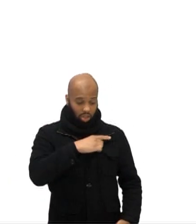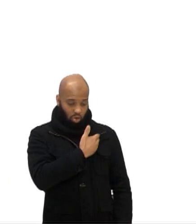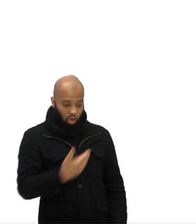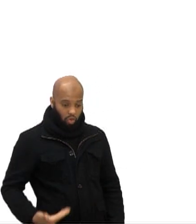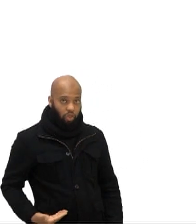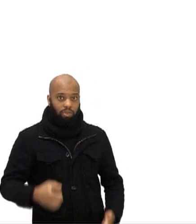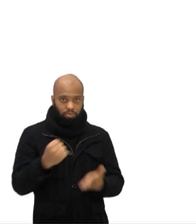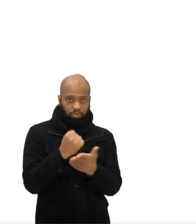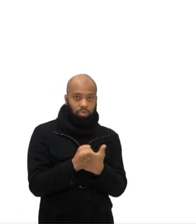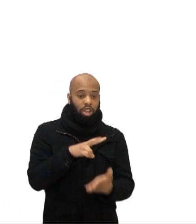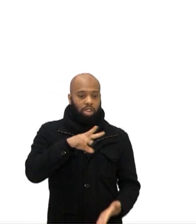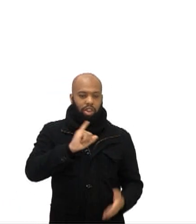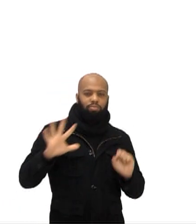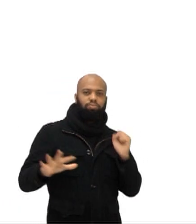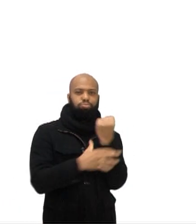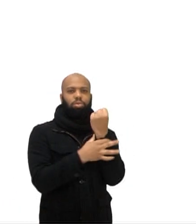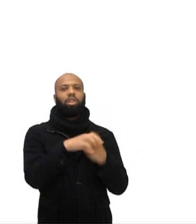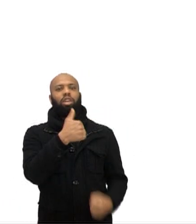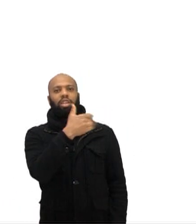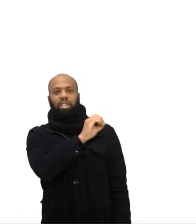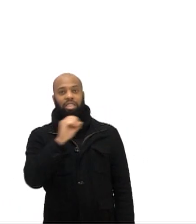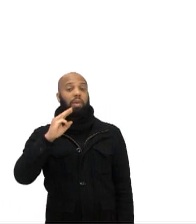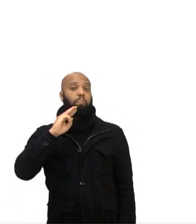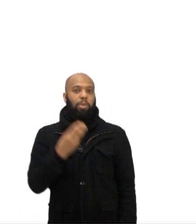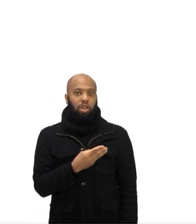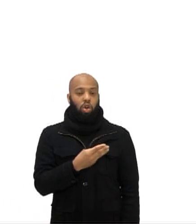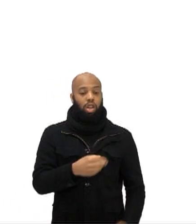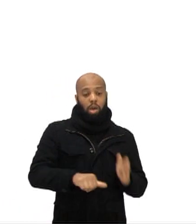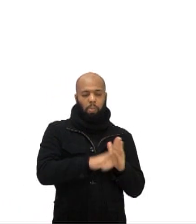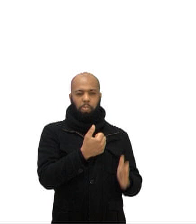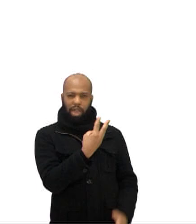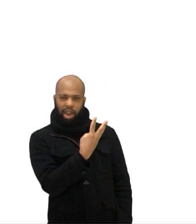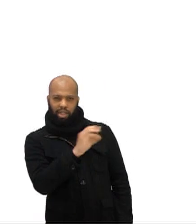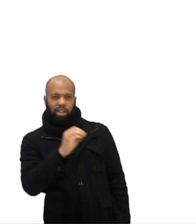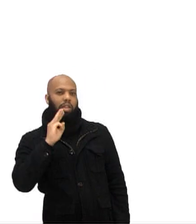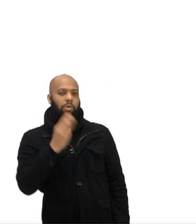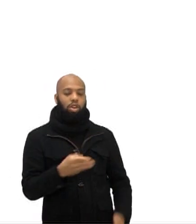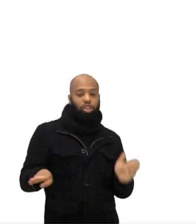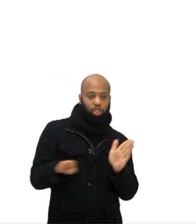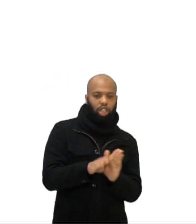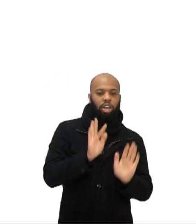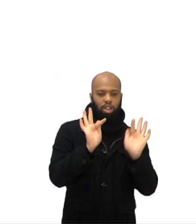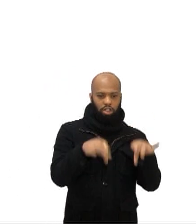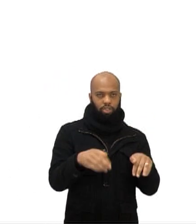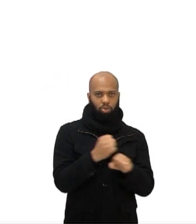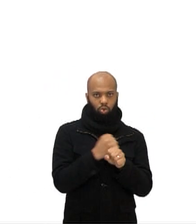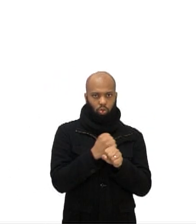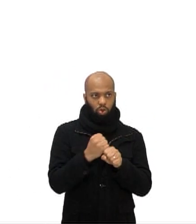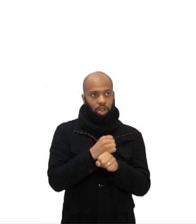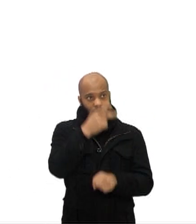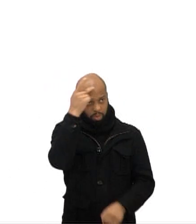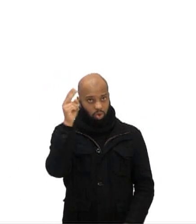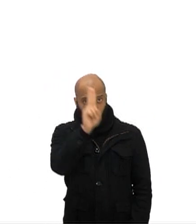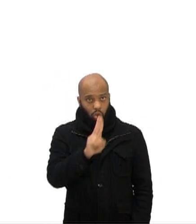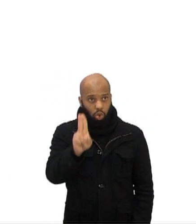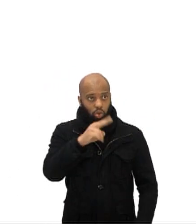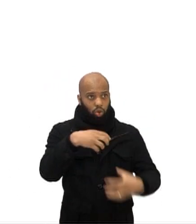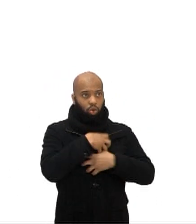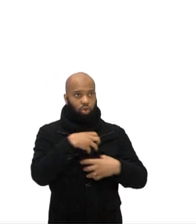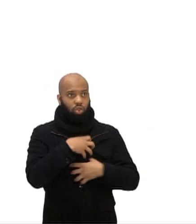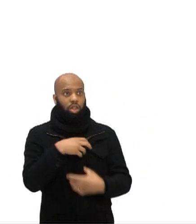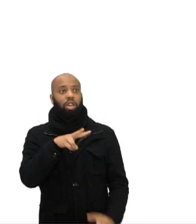garantir 100 milhões de doses. As primeiras 30 milhões devem chegar no fim do ano. O jornalista fez a opção de utilizar a locução